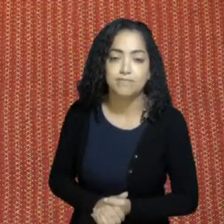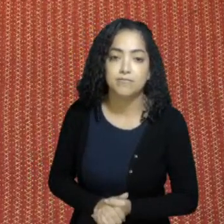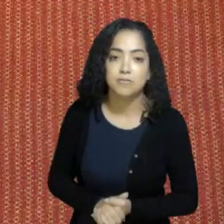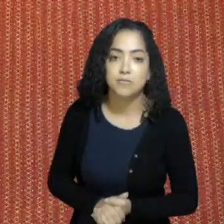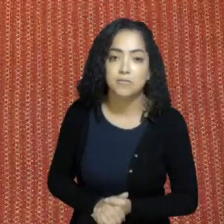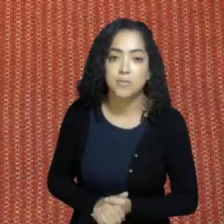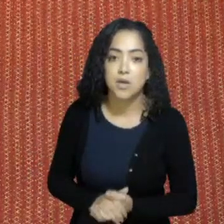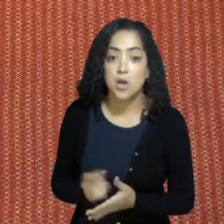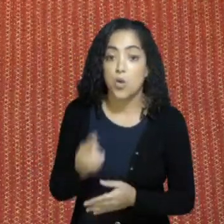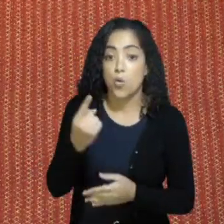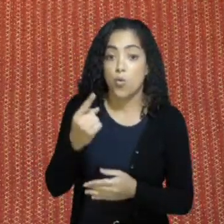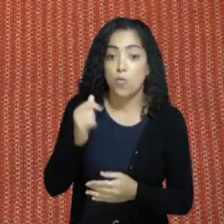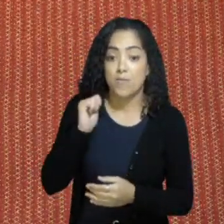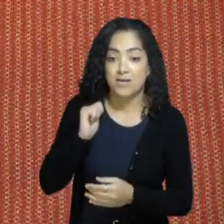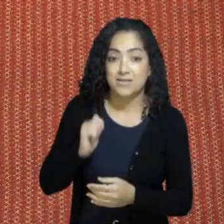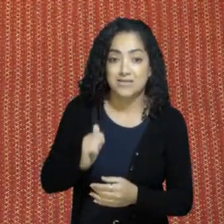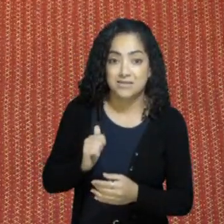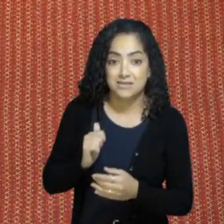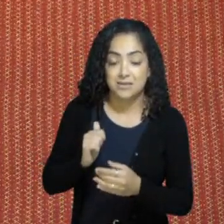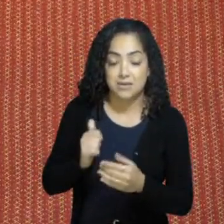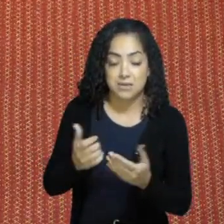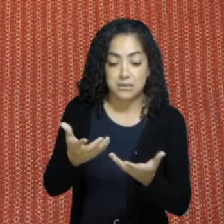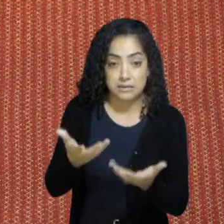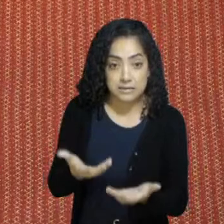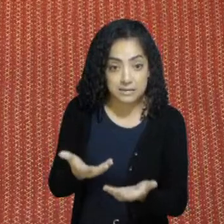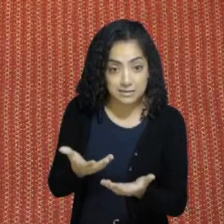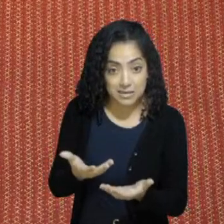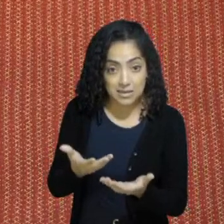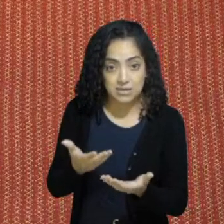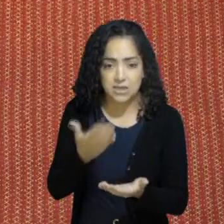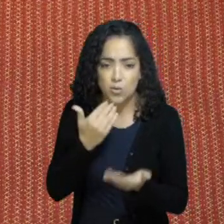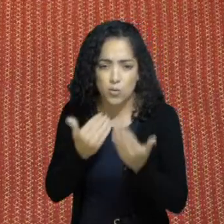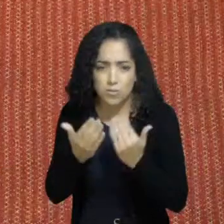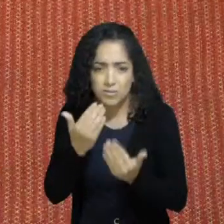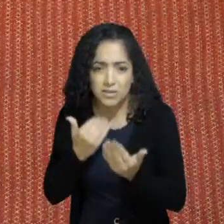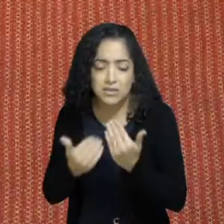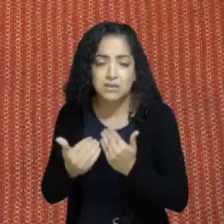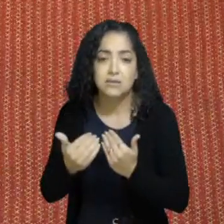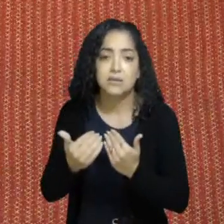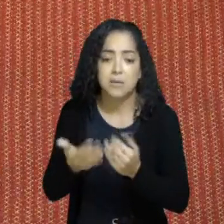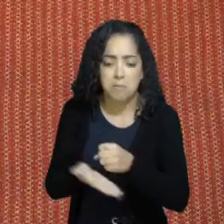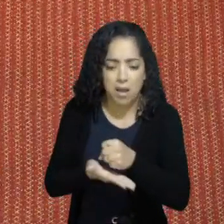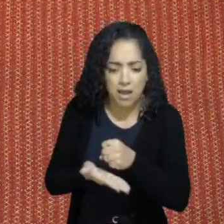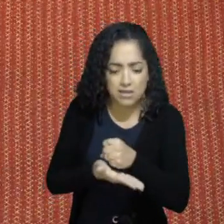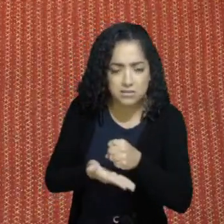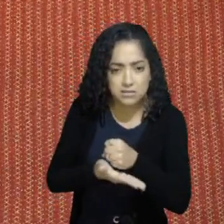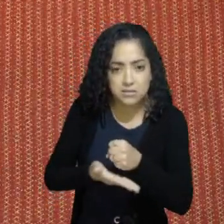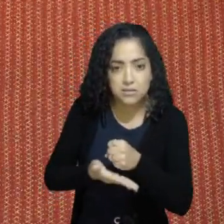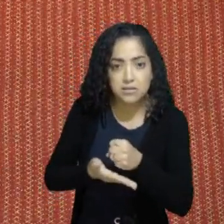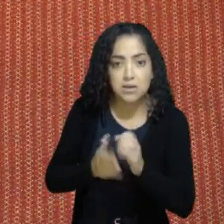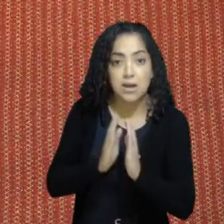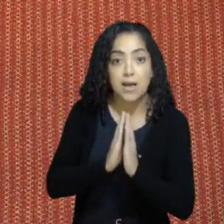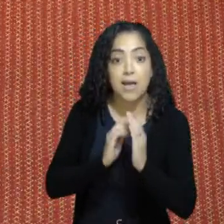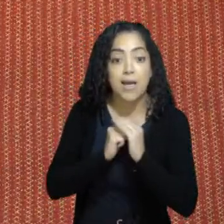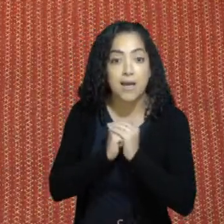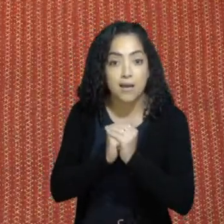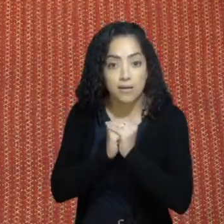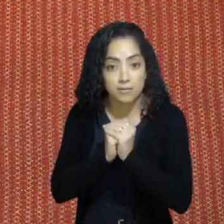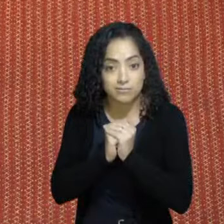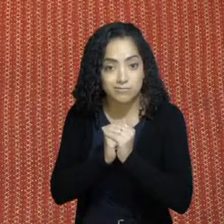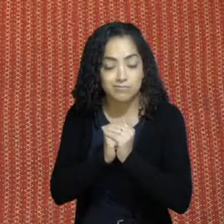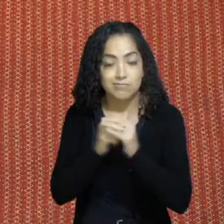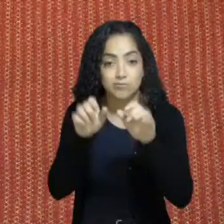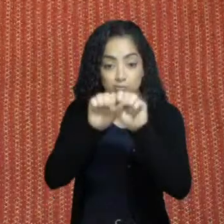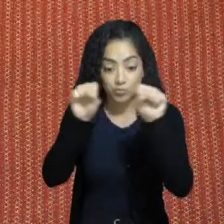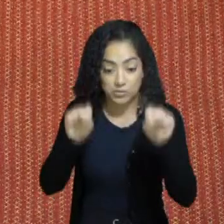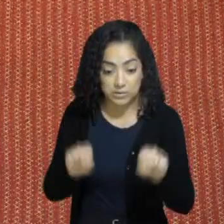única cesta básica é a fonte de alimento deles o que que nós vamos dizer para essa mãe Reze para o seu filho um dia ser inserido no sistema